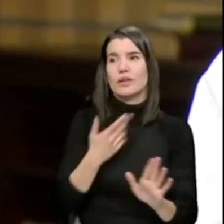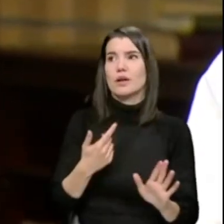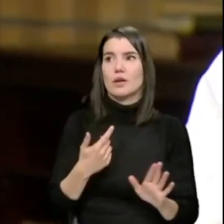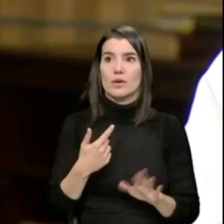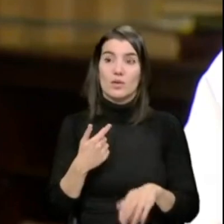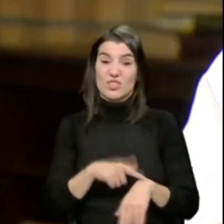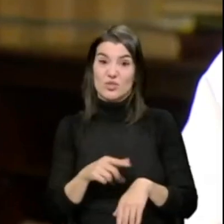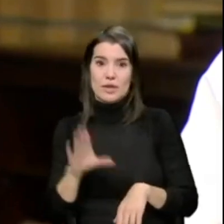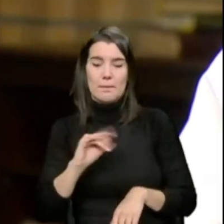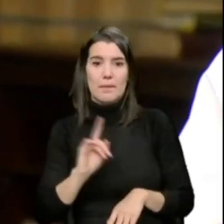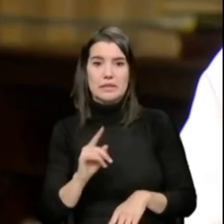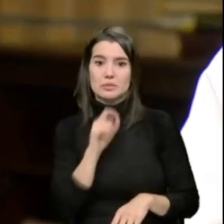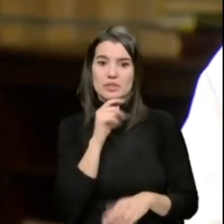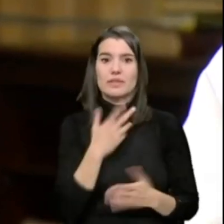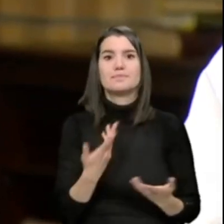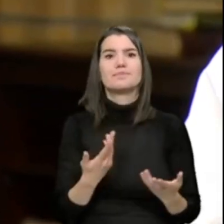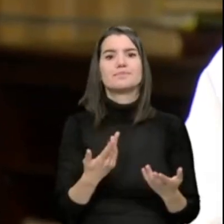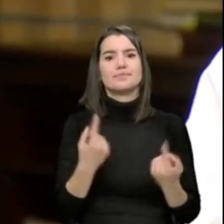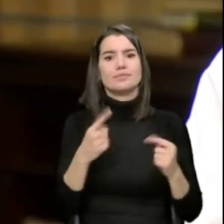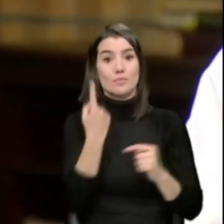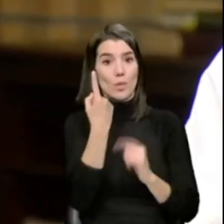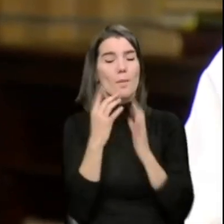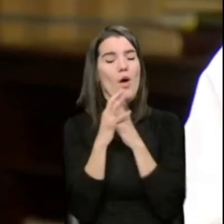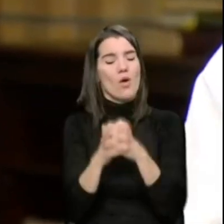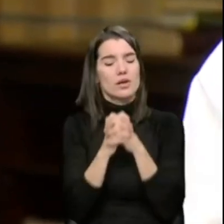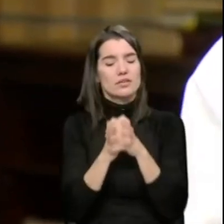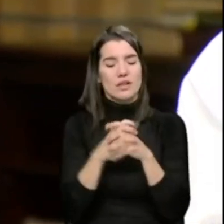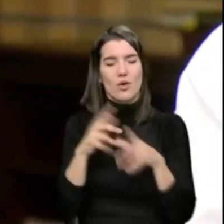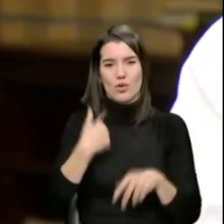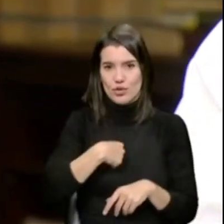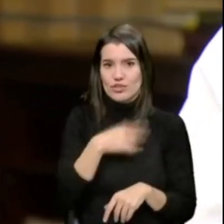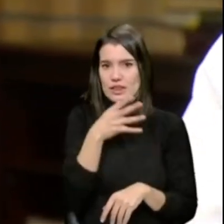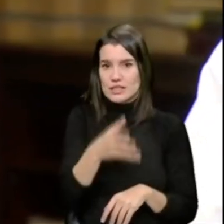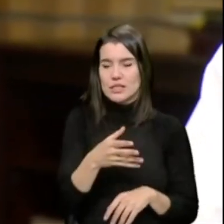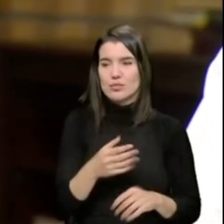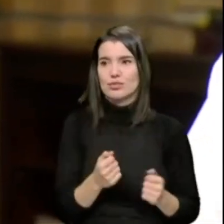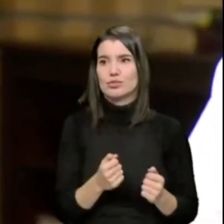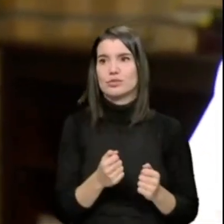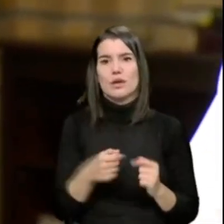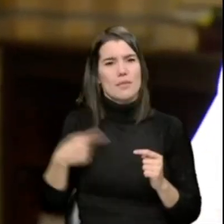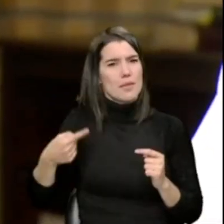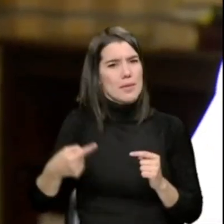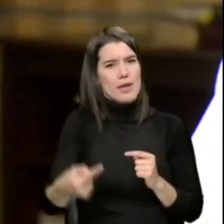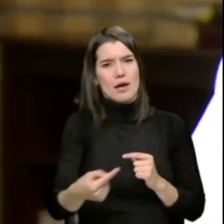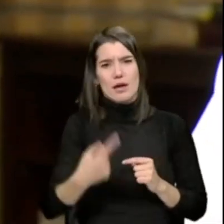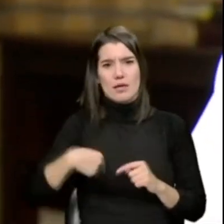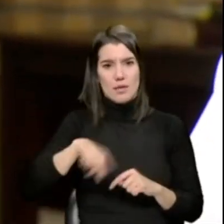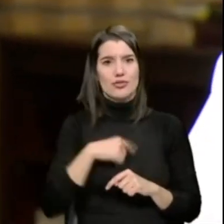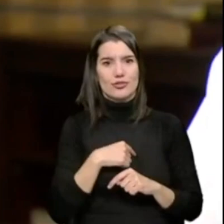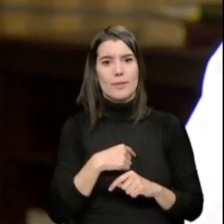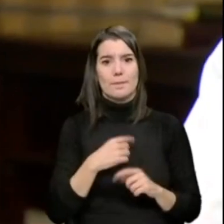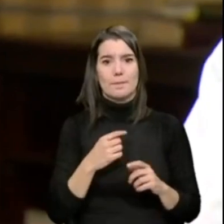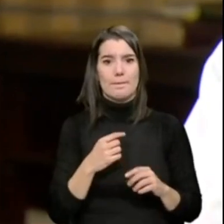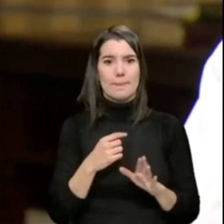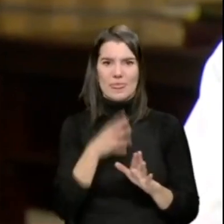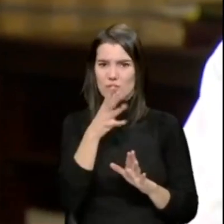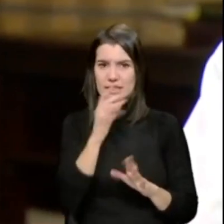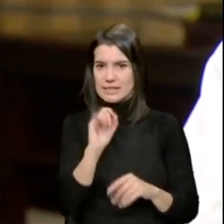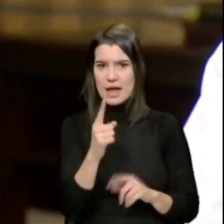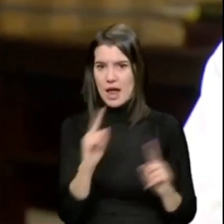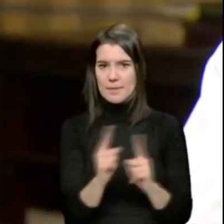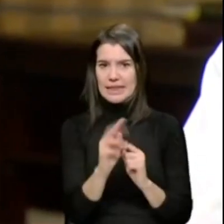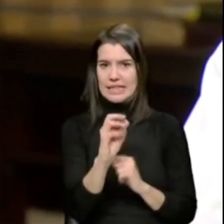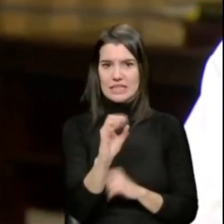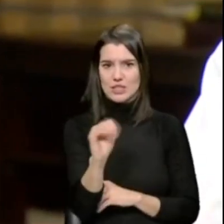tempo mais, há uma oração que nós dizemos diariamente, vou dizê-la rapidamente, são